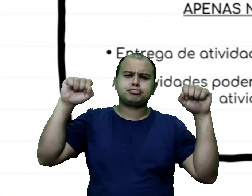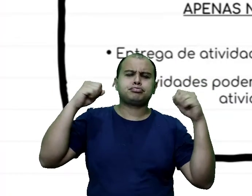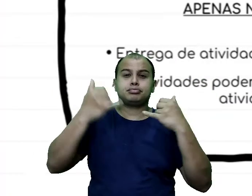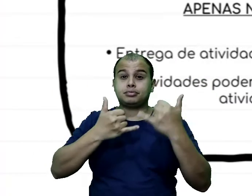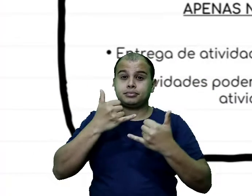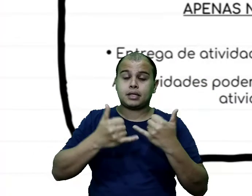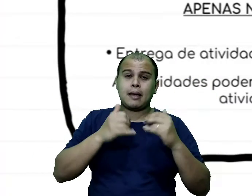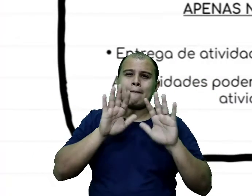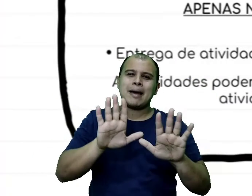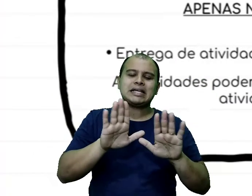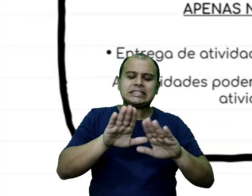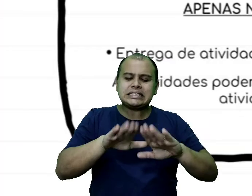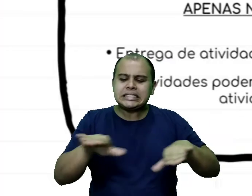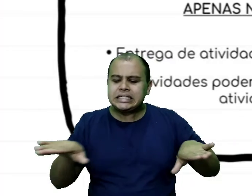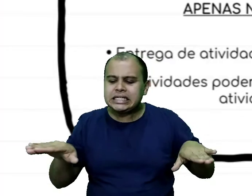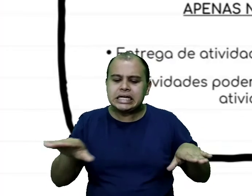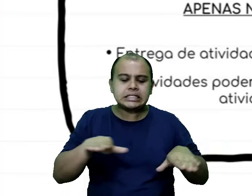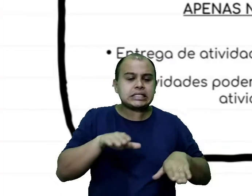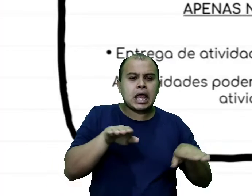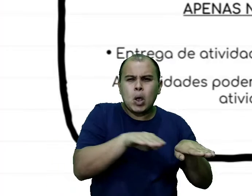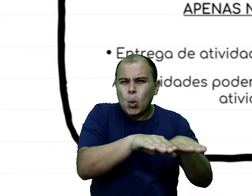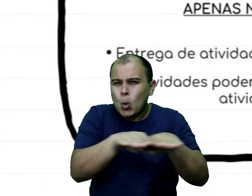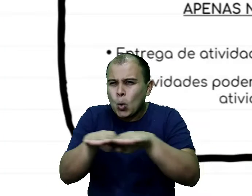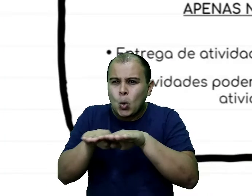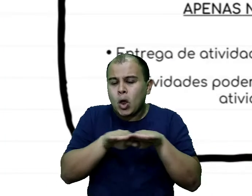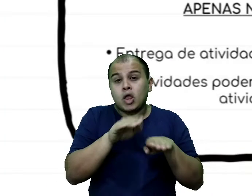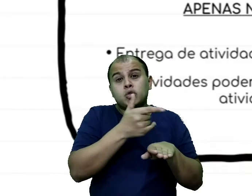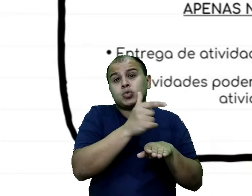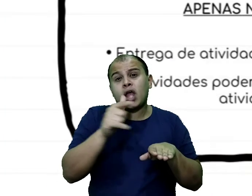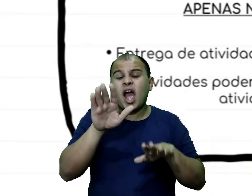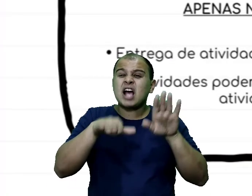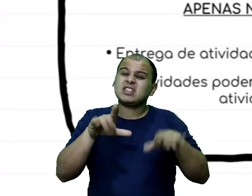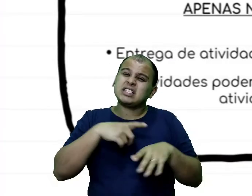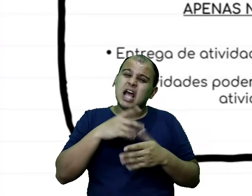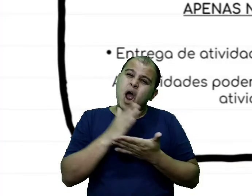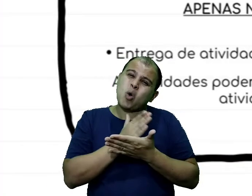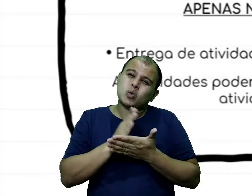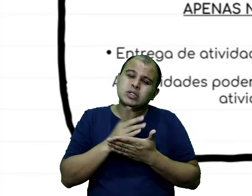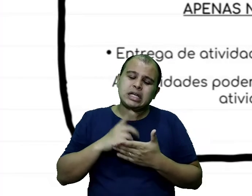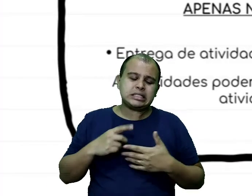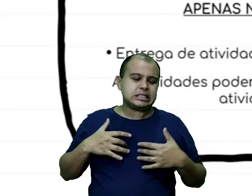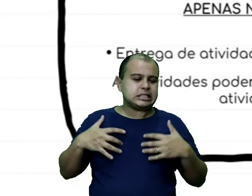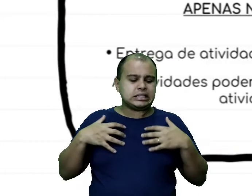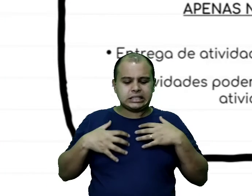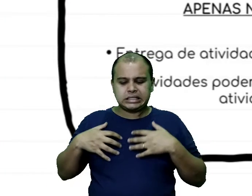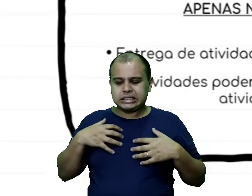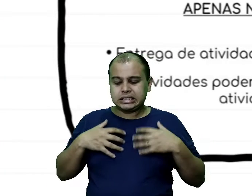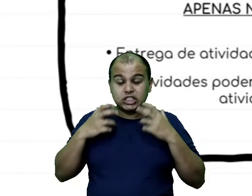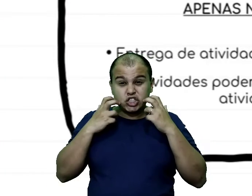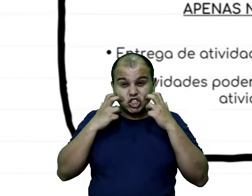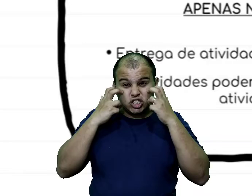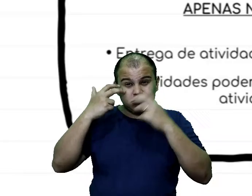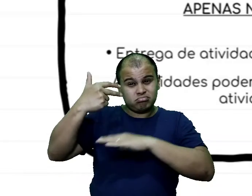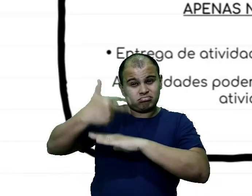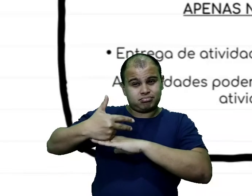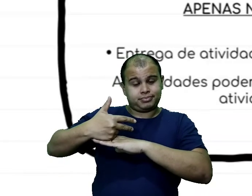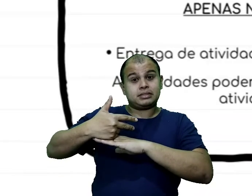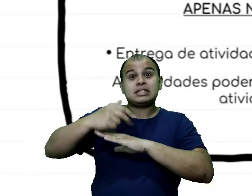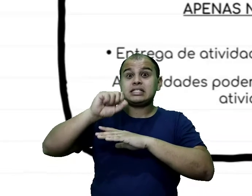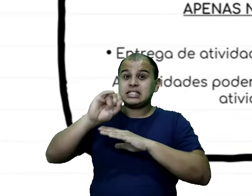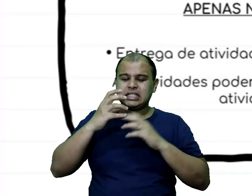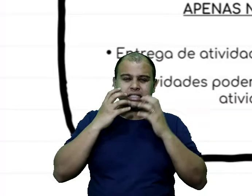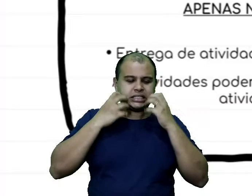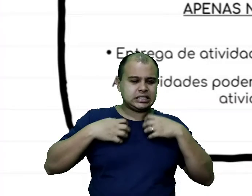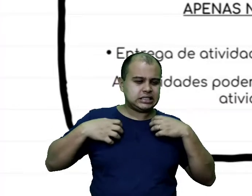fazendo atividade. Mas a gente sabe que cada criança se comporta de uma maneira em frente às câmeras, tem as que são mais